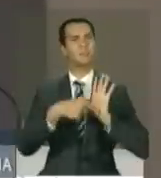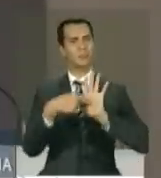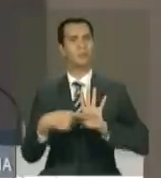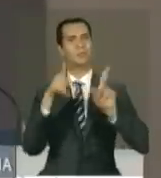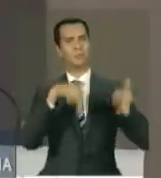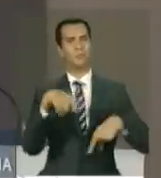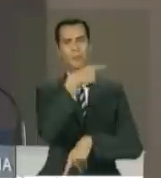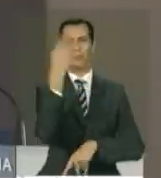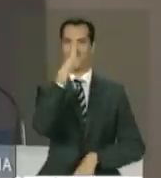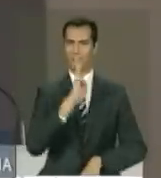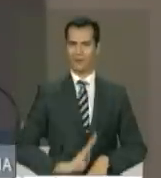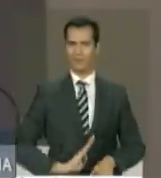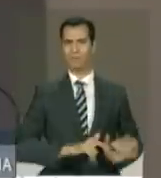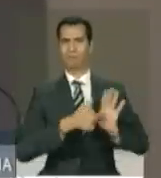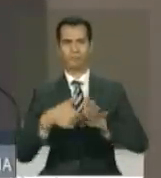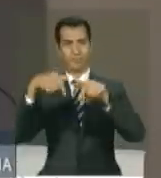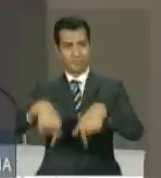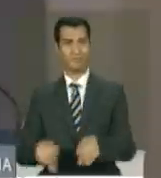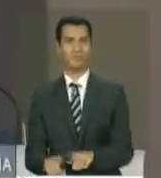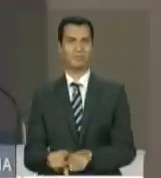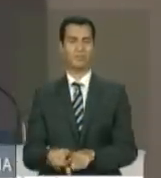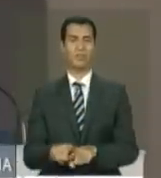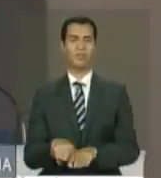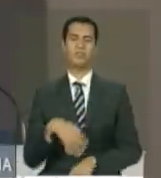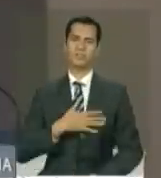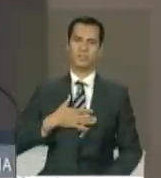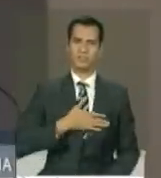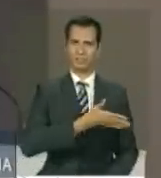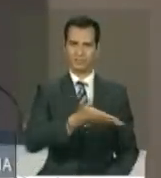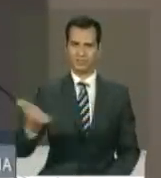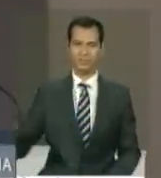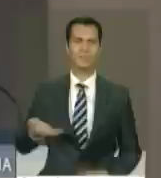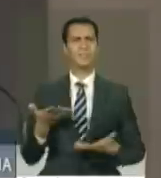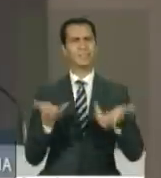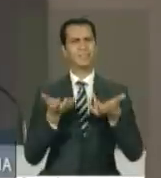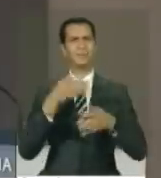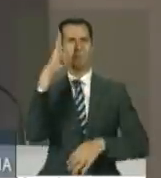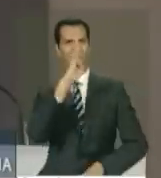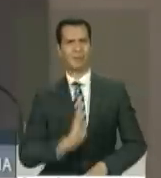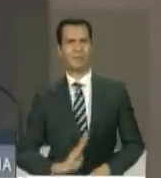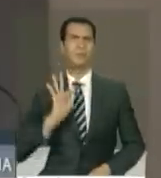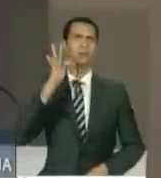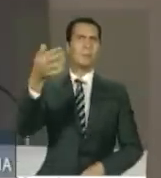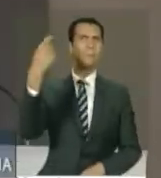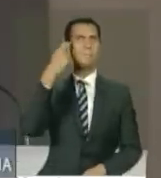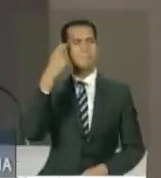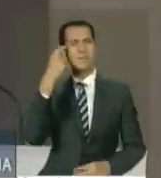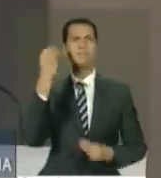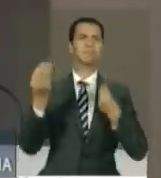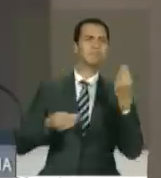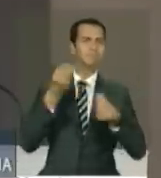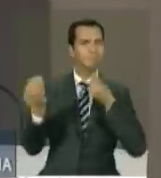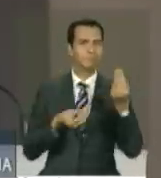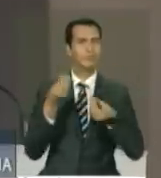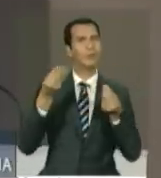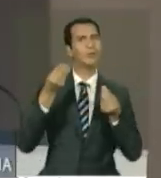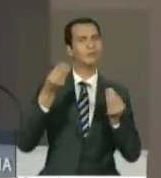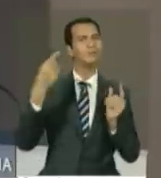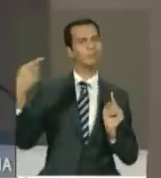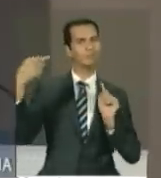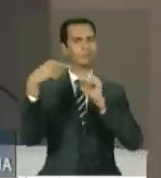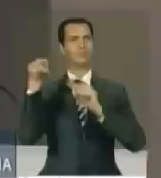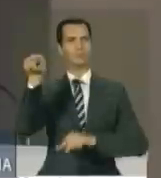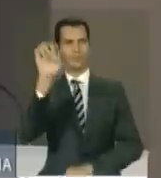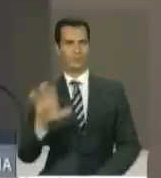brasileiras. Senhoras e senhores, queremos que o Brasil seja melhor pensado a partir da Europa,